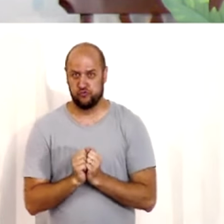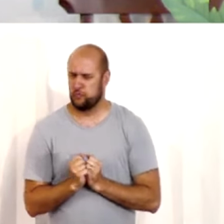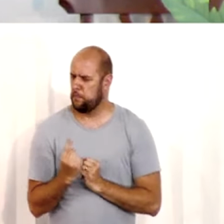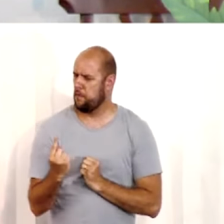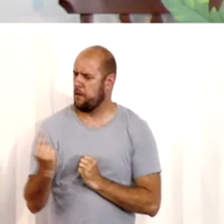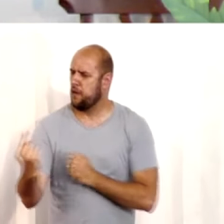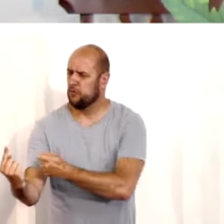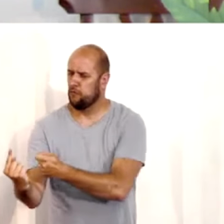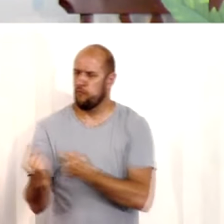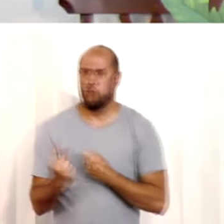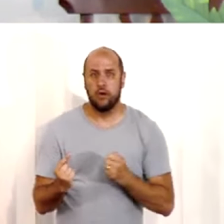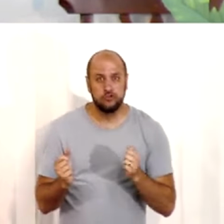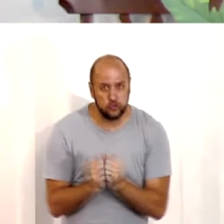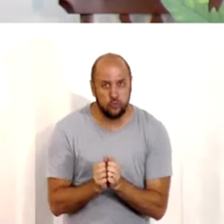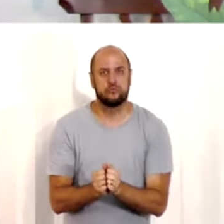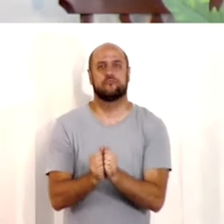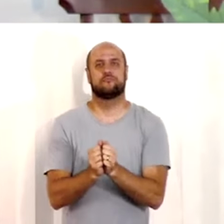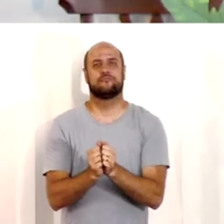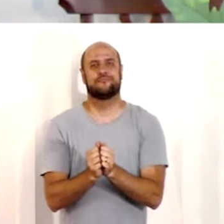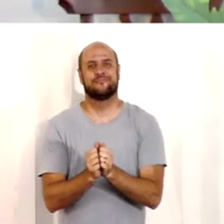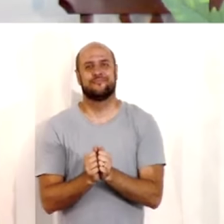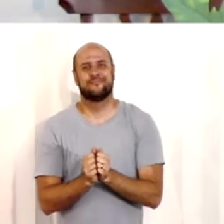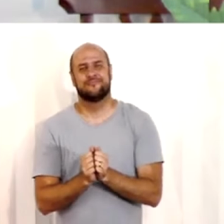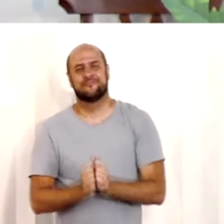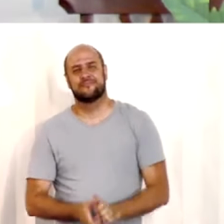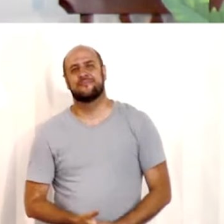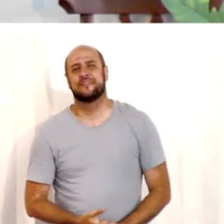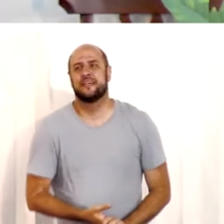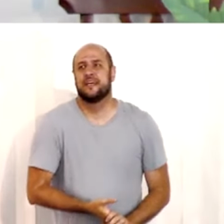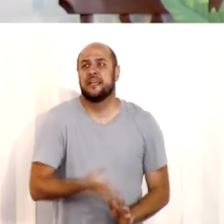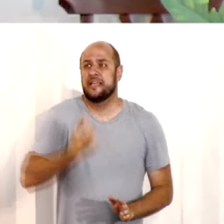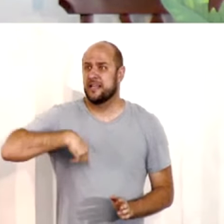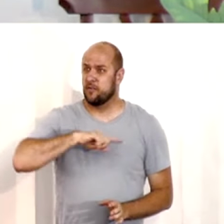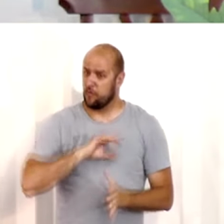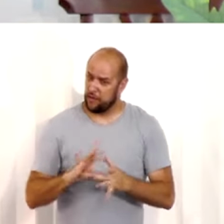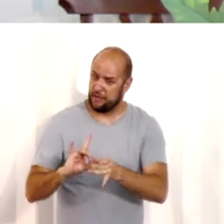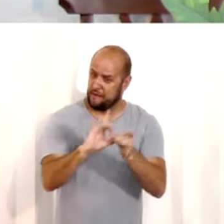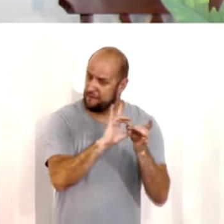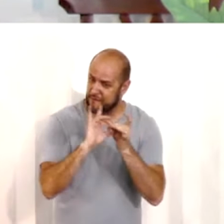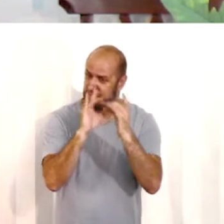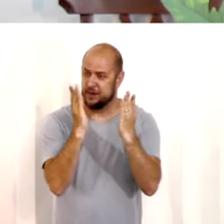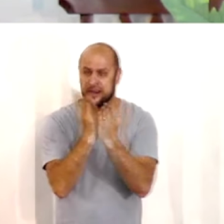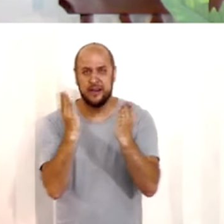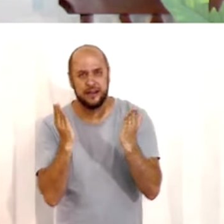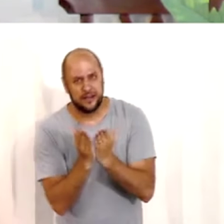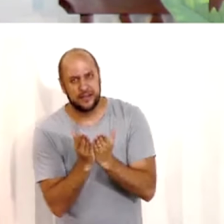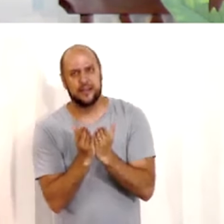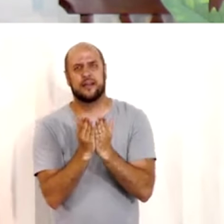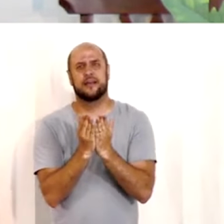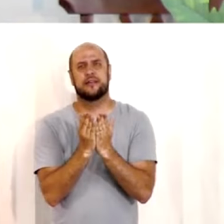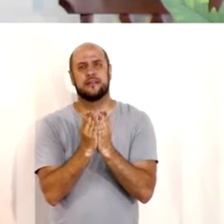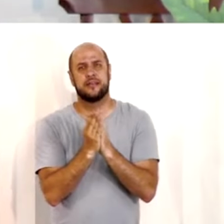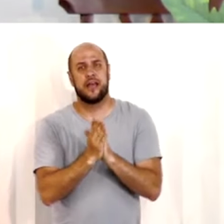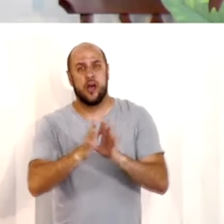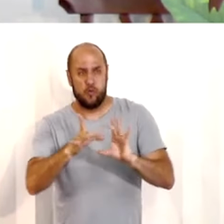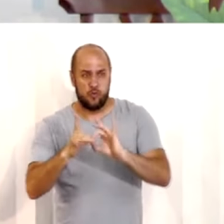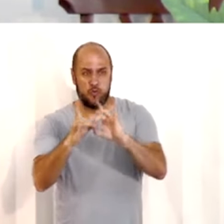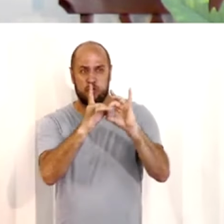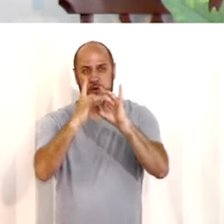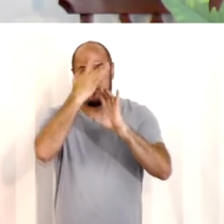para trás. Essa é uma ênfase muito forte da comunhão cristã, que os teólogos chamam de comunhão dos santos.